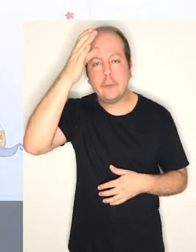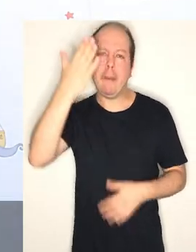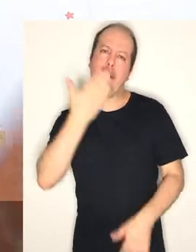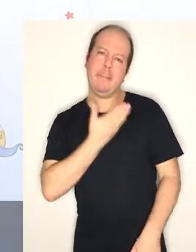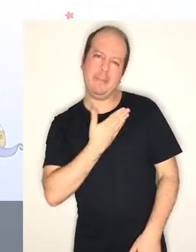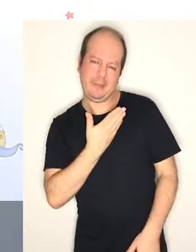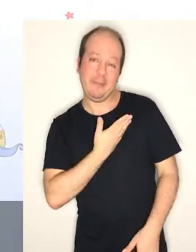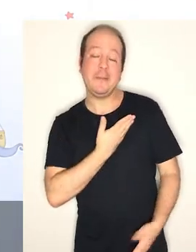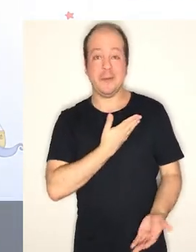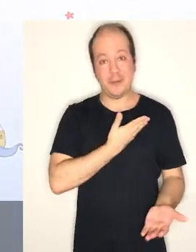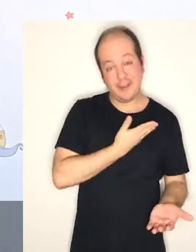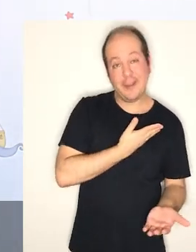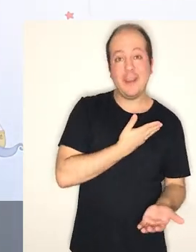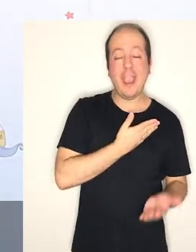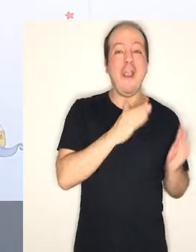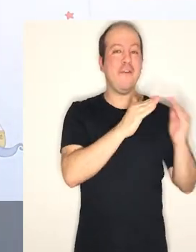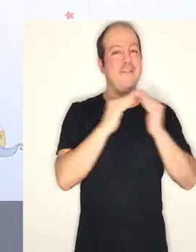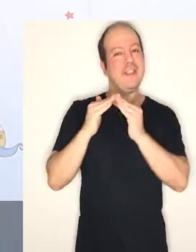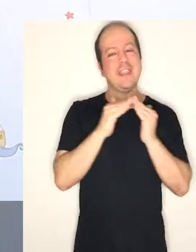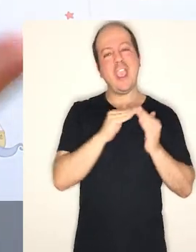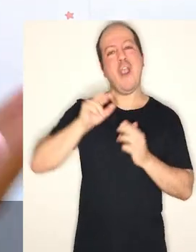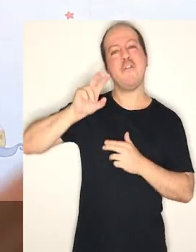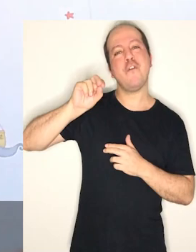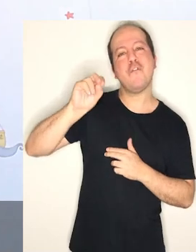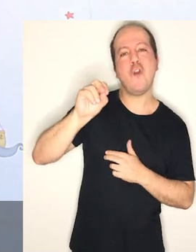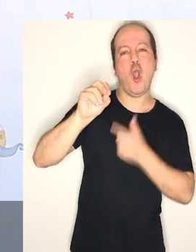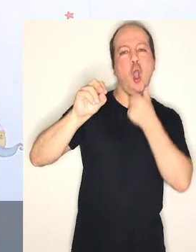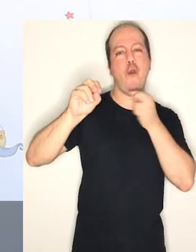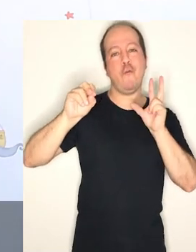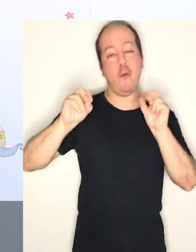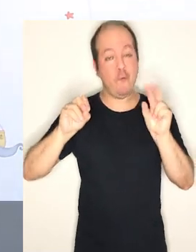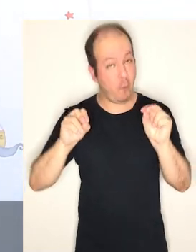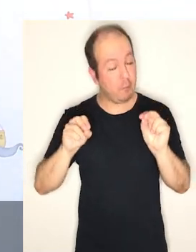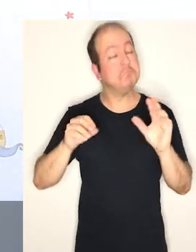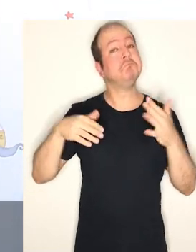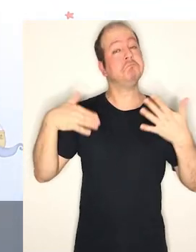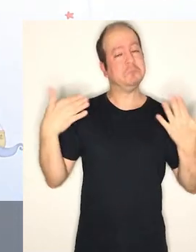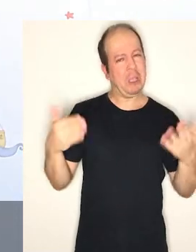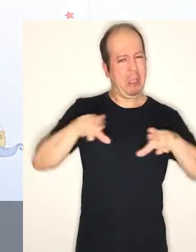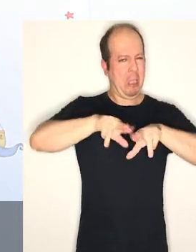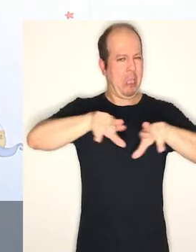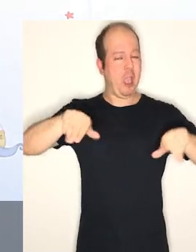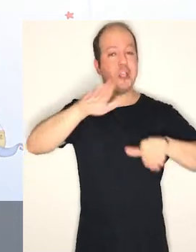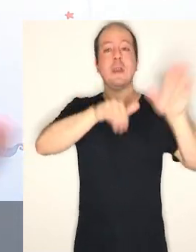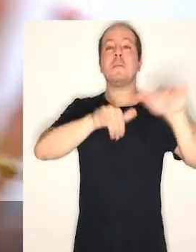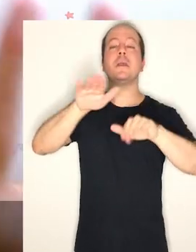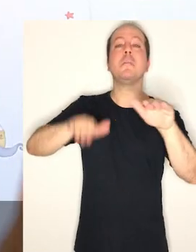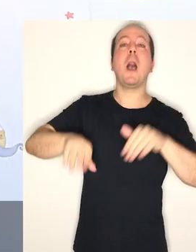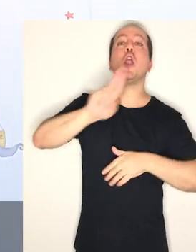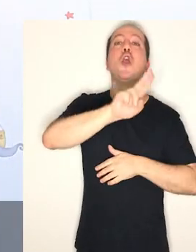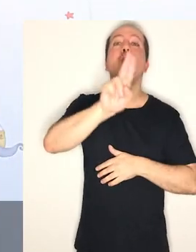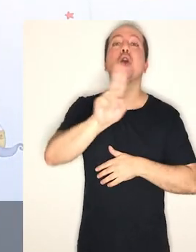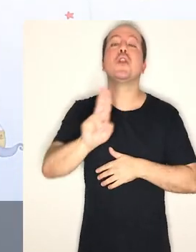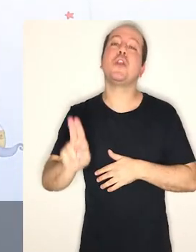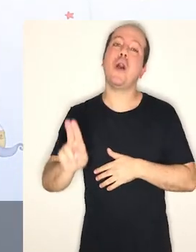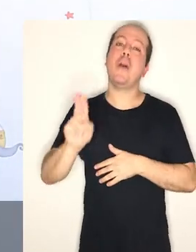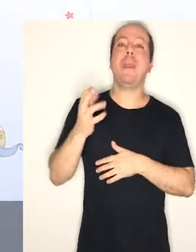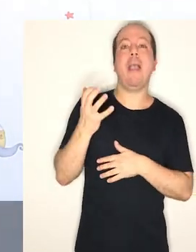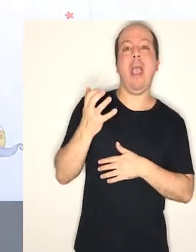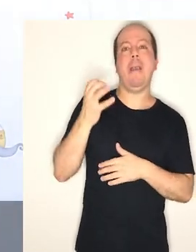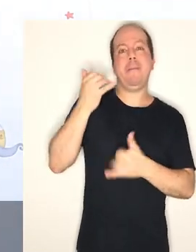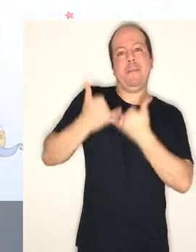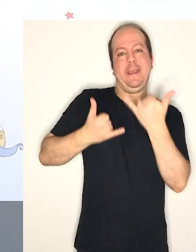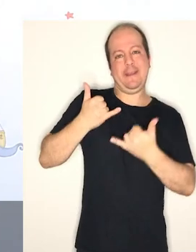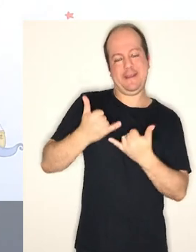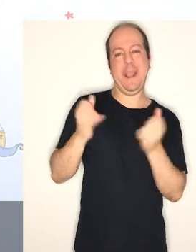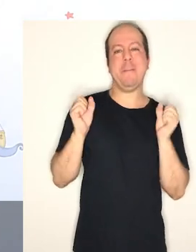tia, um amigo, o vizinho, a vovó, o vovô. Enfim, você pode chamar o nome de quem você quiser